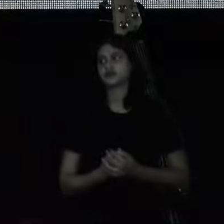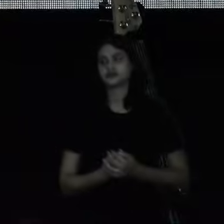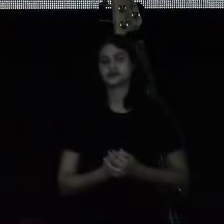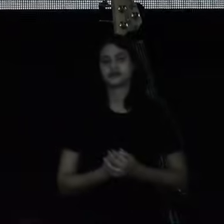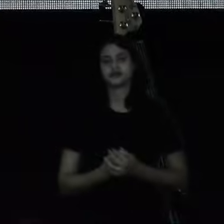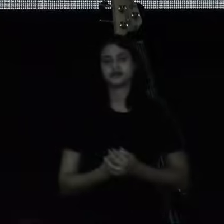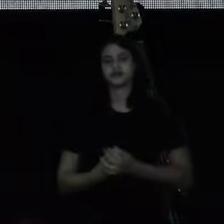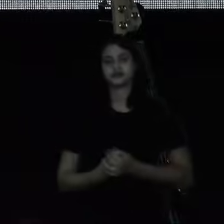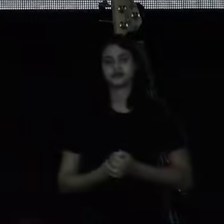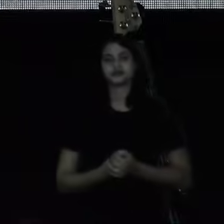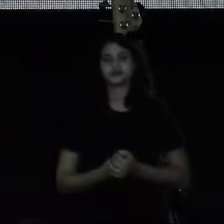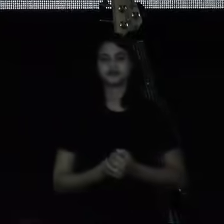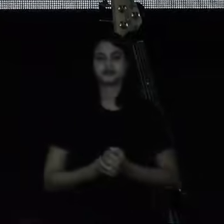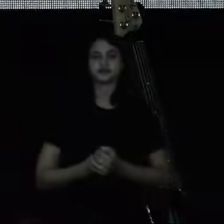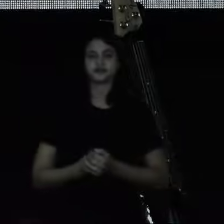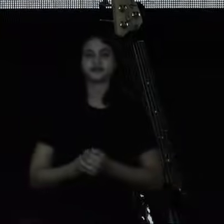aventureiros.